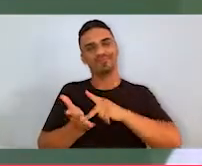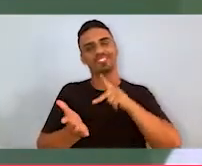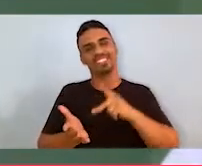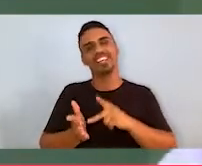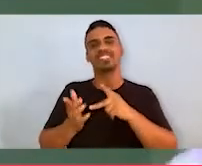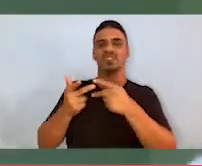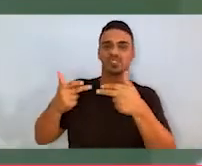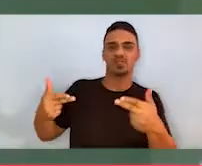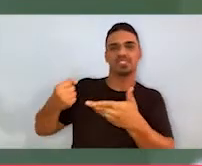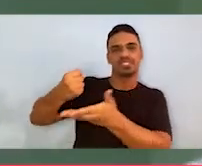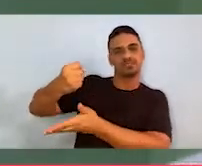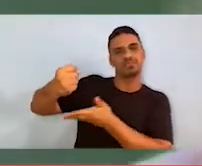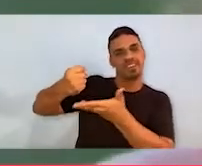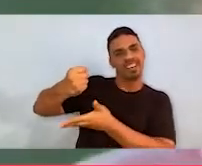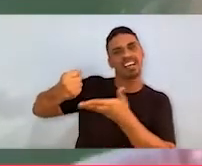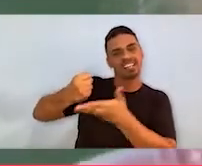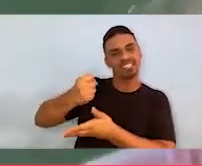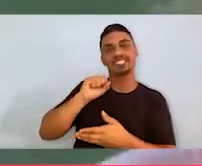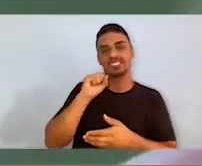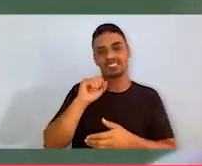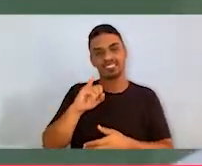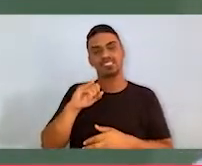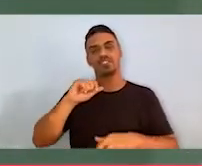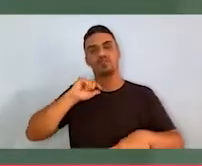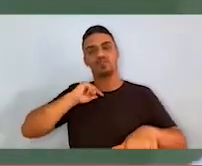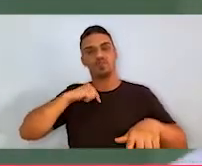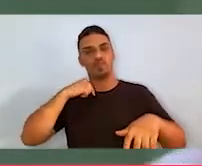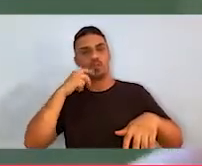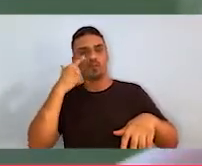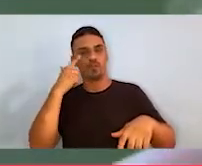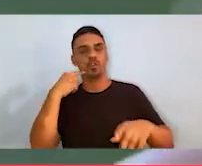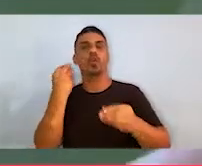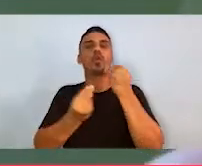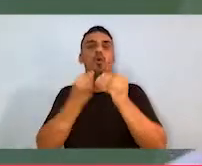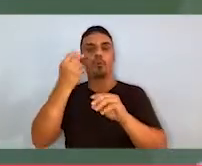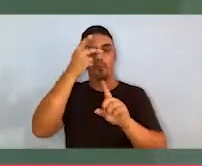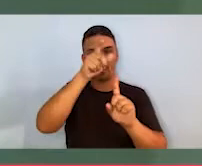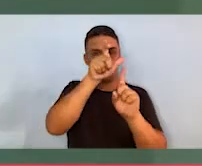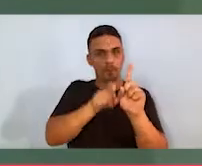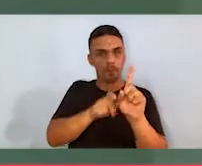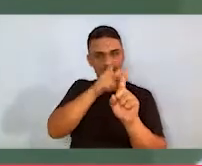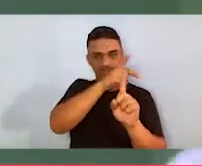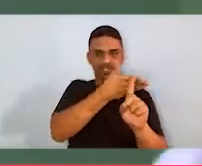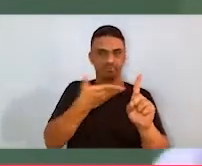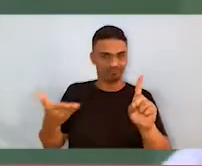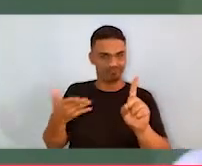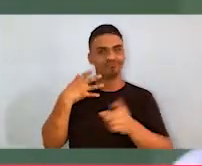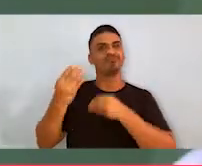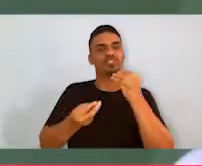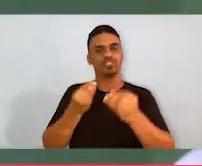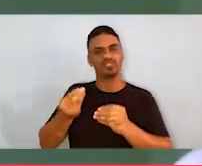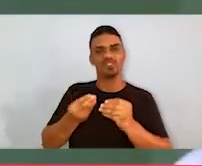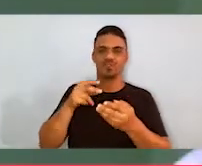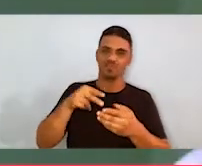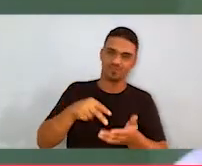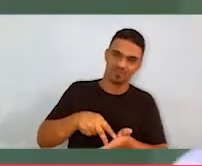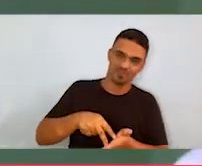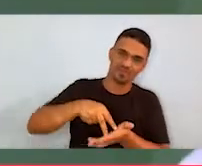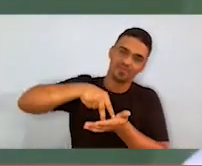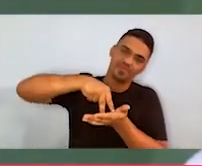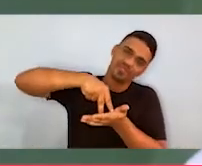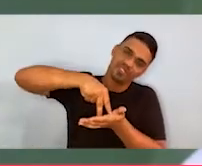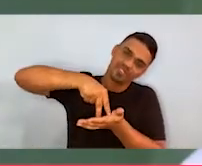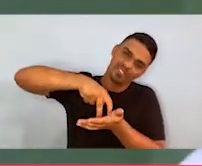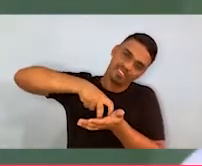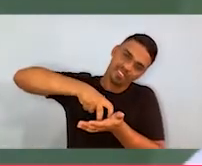coisas básicas, assim, né? Se a gente fosse trabalhar com personagem que tivesse perninha, ele ia estar encolhendo a perninha e dando um saltinho para